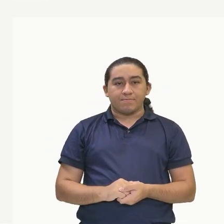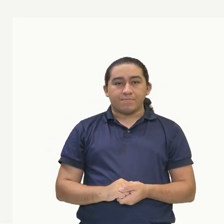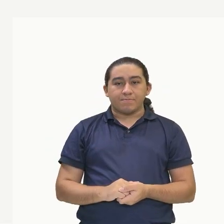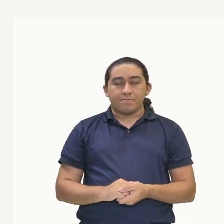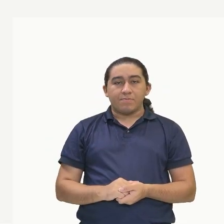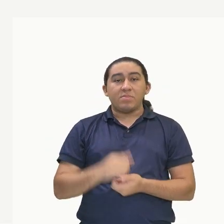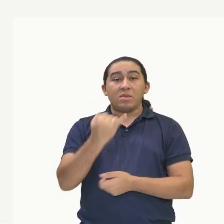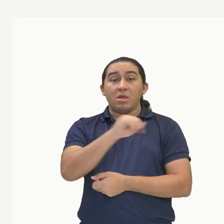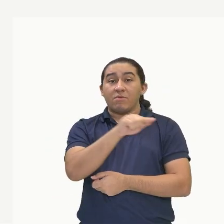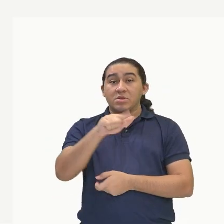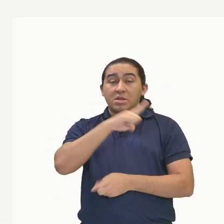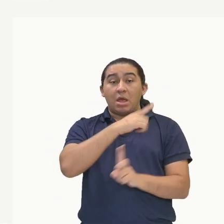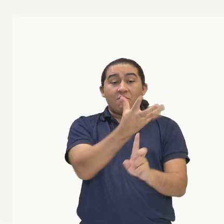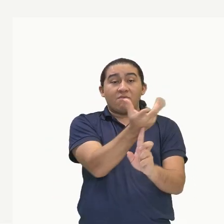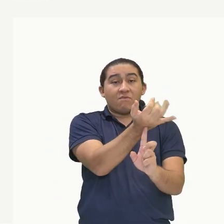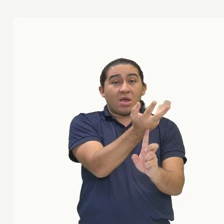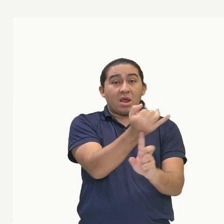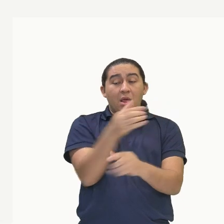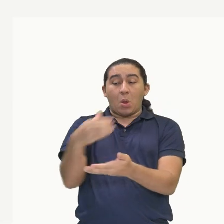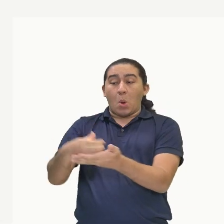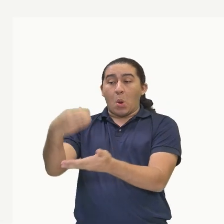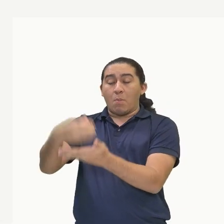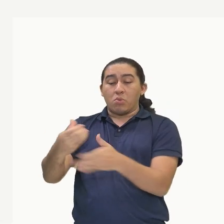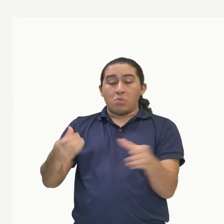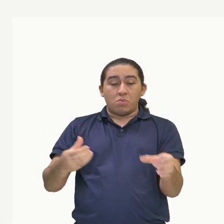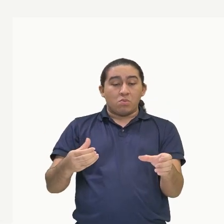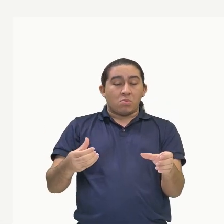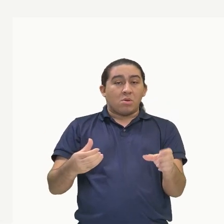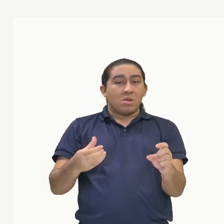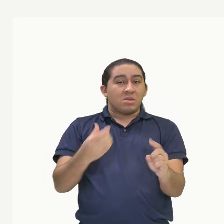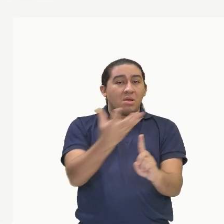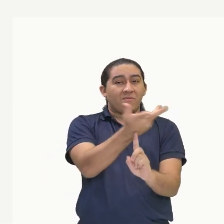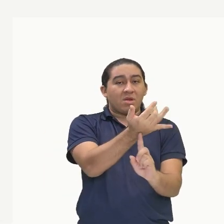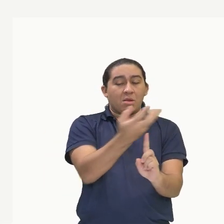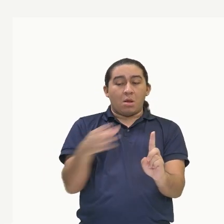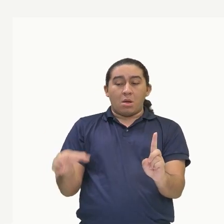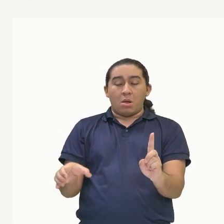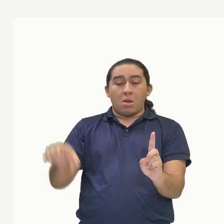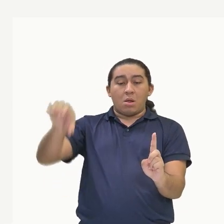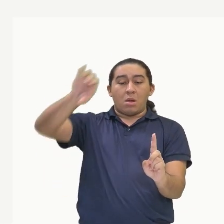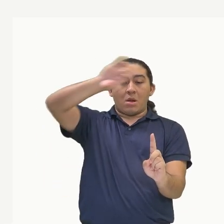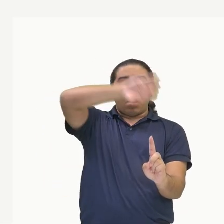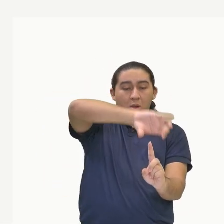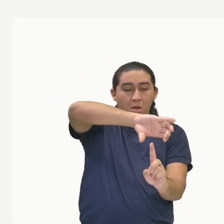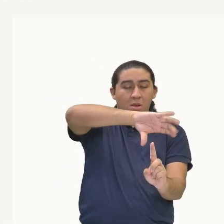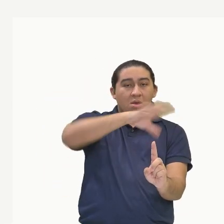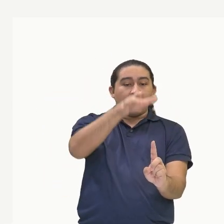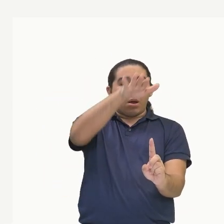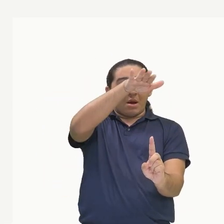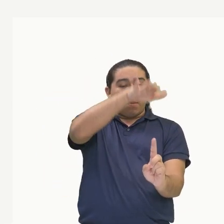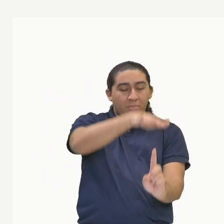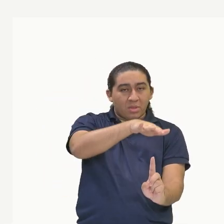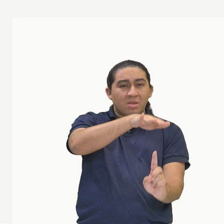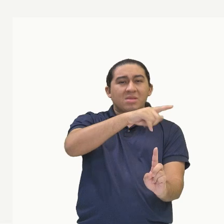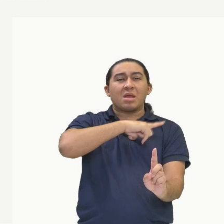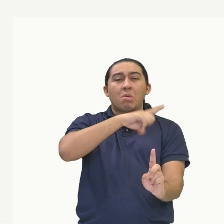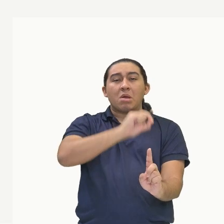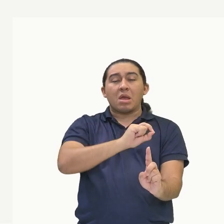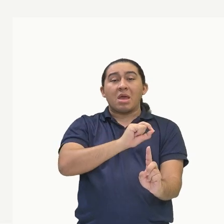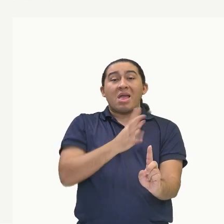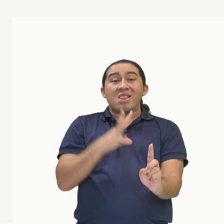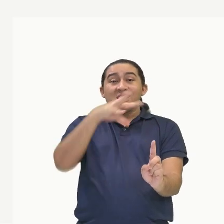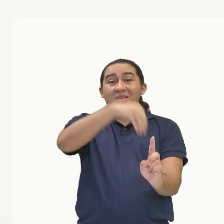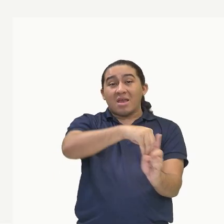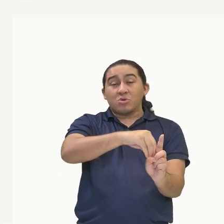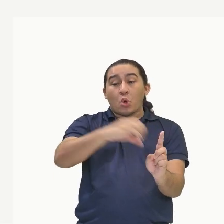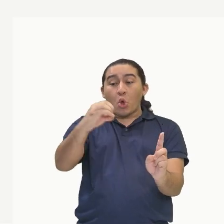Quando você tampar, o que vai acontecer? Aquela vela vai consumir aquele oxigênio dentro do copo e aí ela